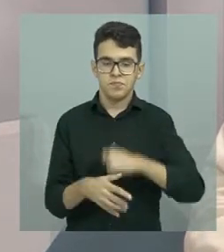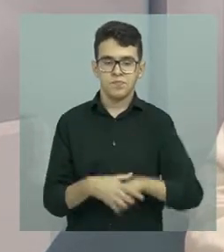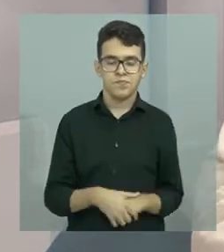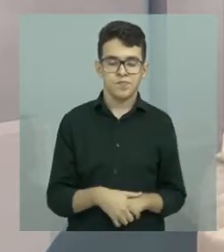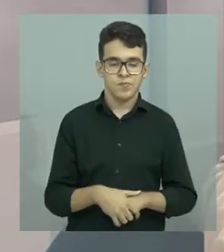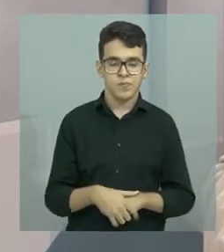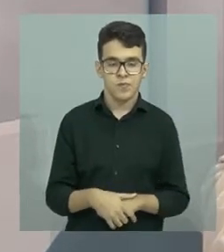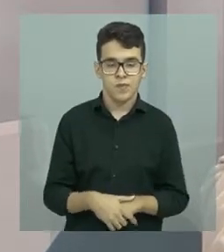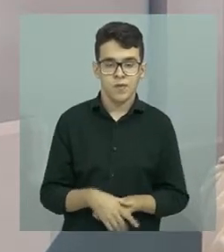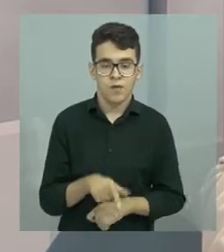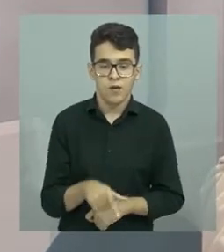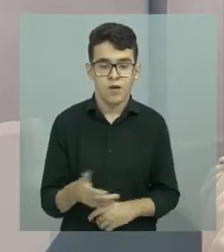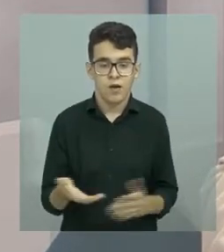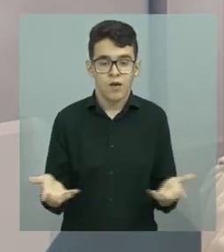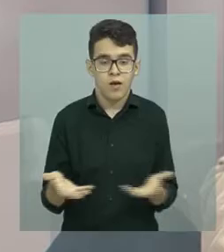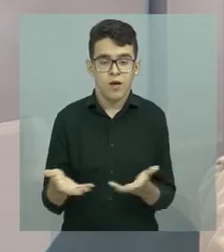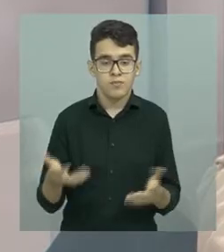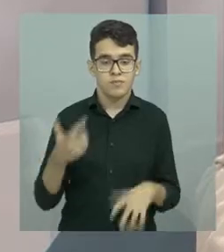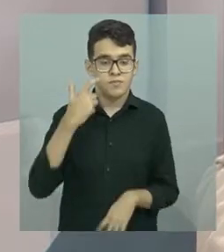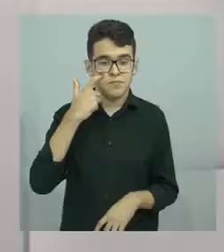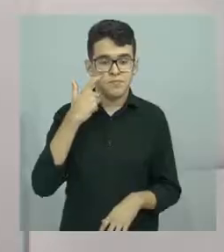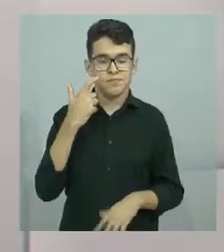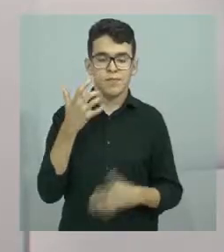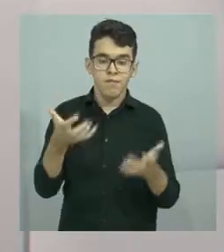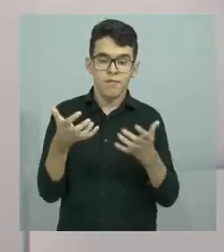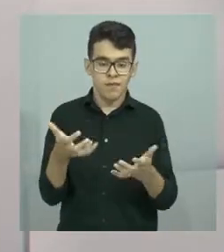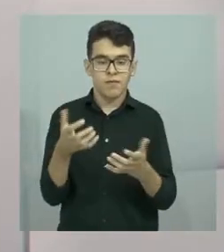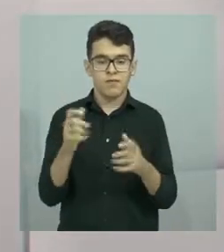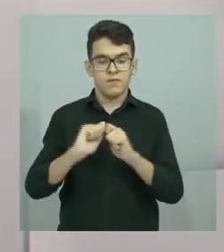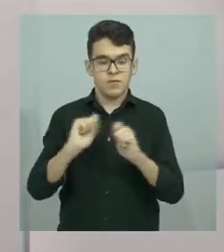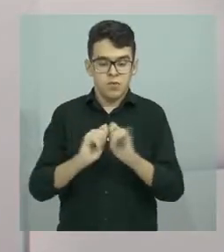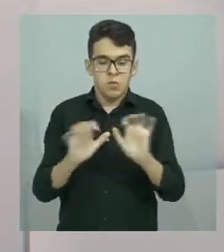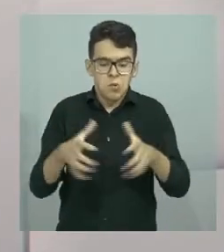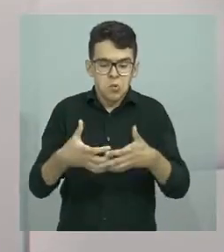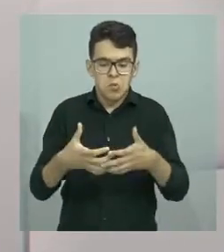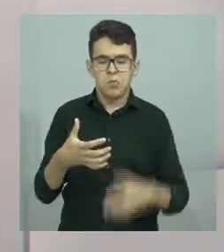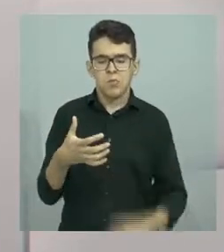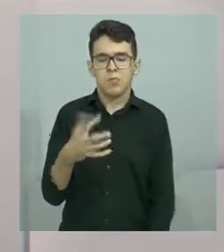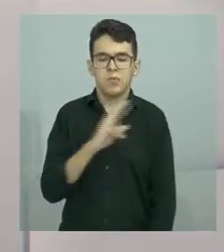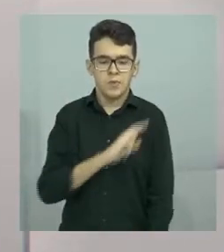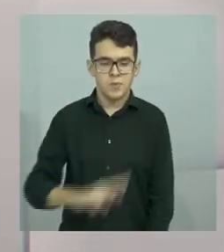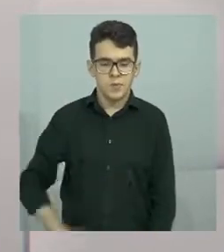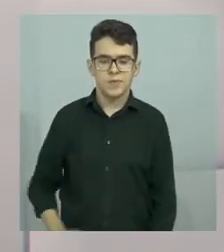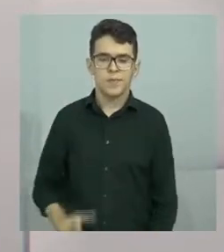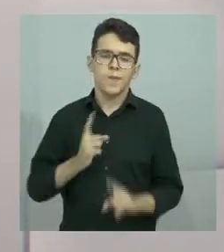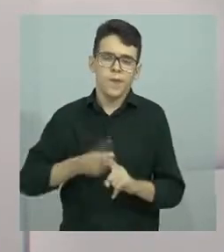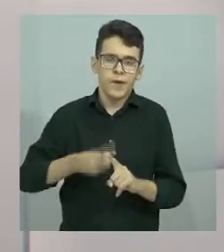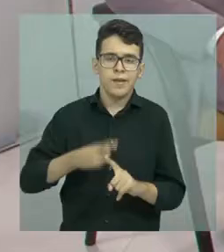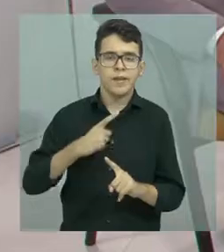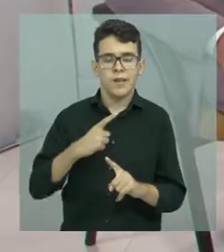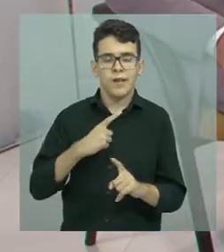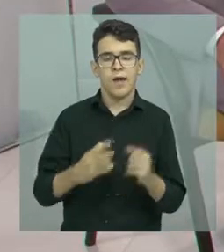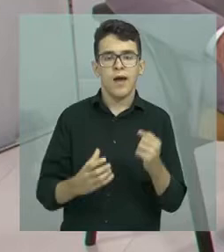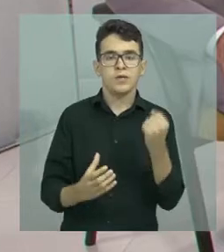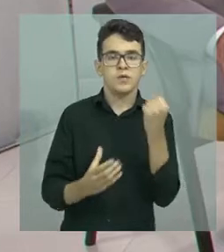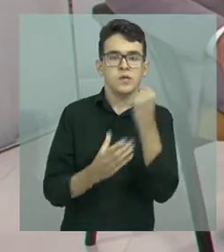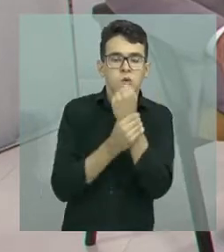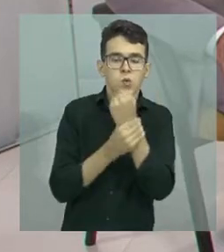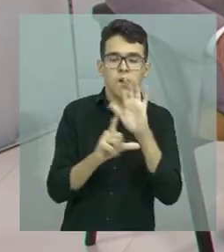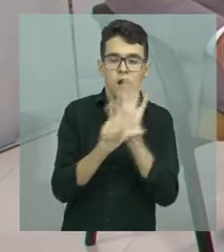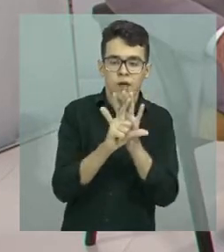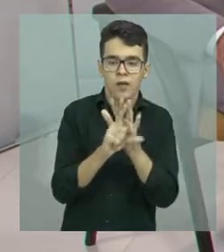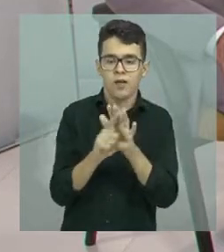na ideia de um parlamento, né? Porque o parlamento, ele tem a força da lei e tem a força da articulação